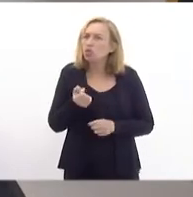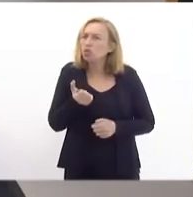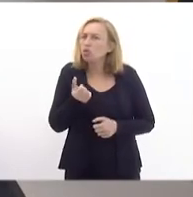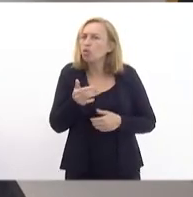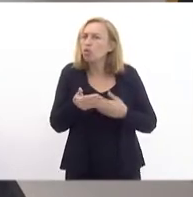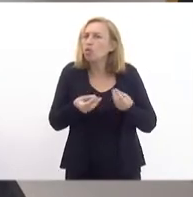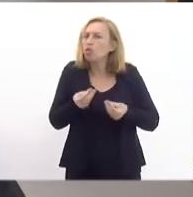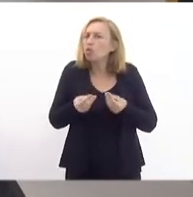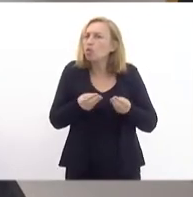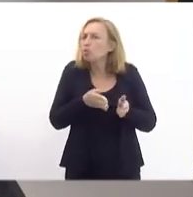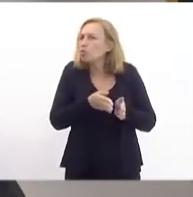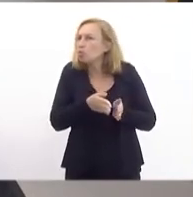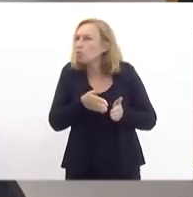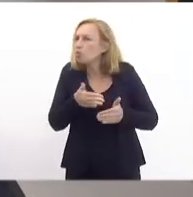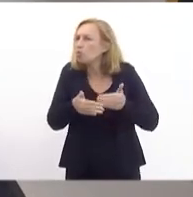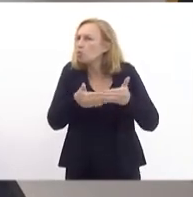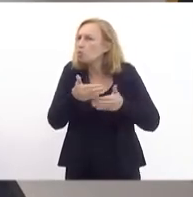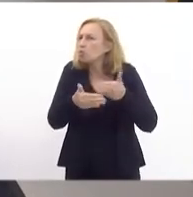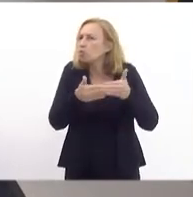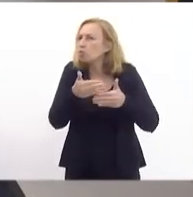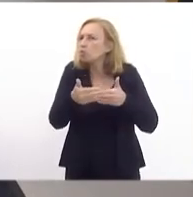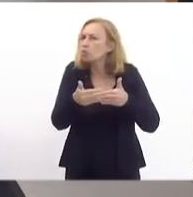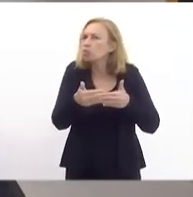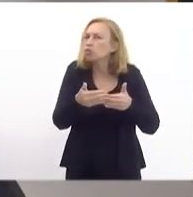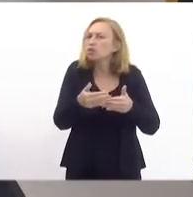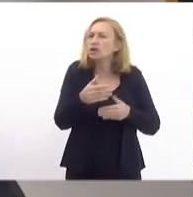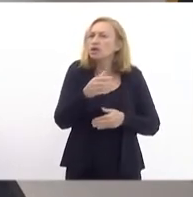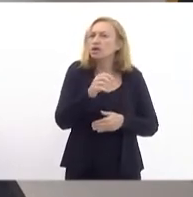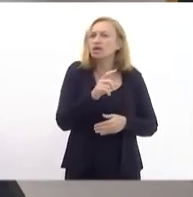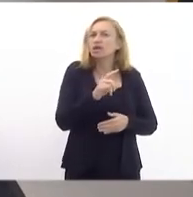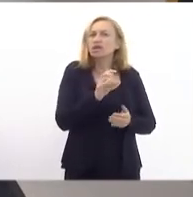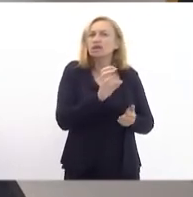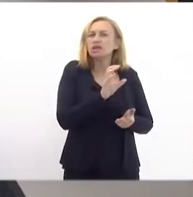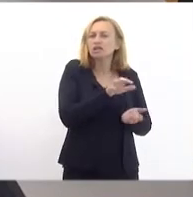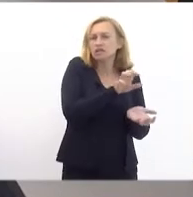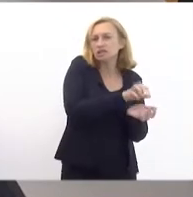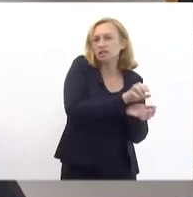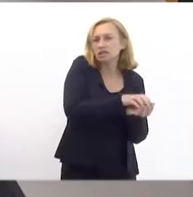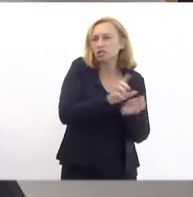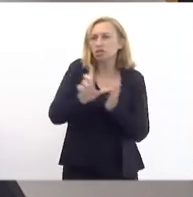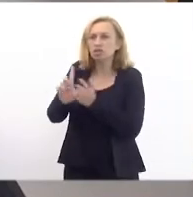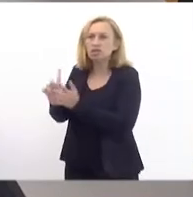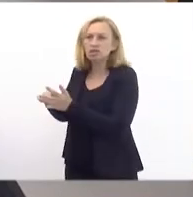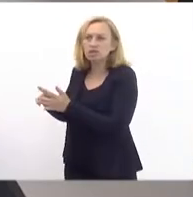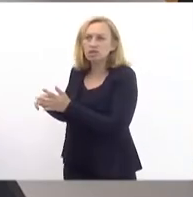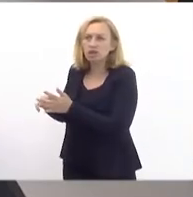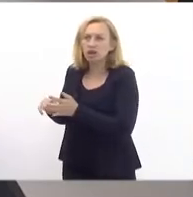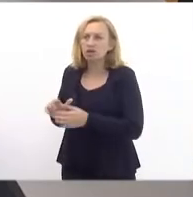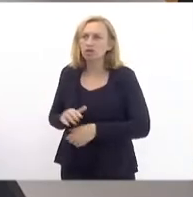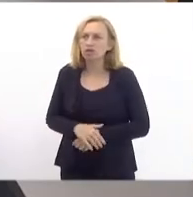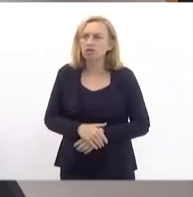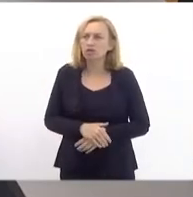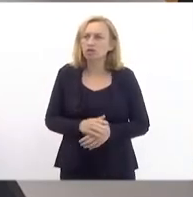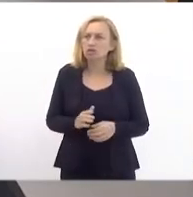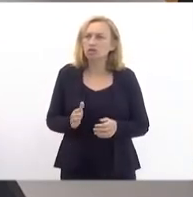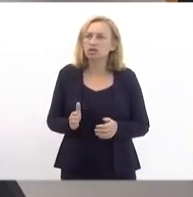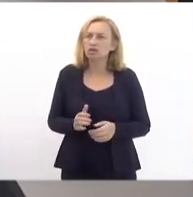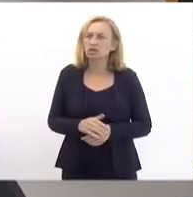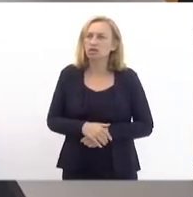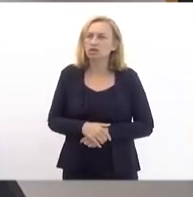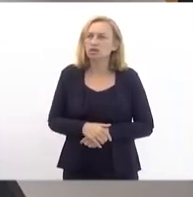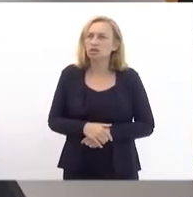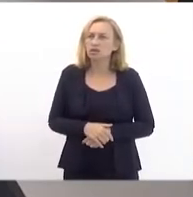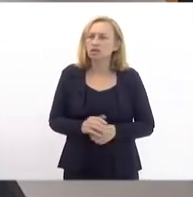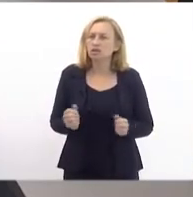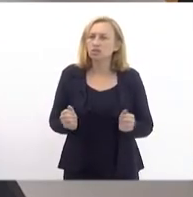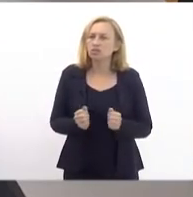processo que fez com que a linha expressa Santa Cruz Central fosse suprimida, não é? E, num